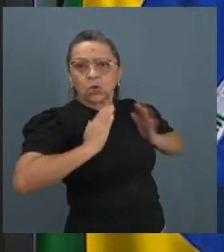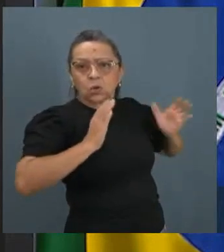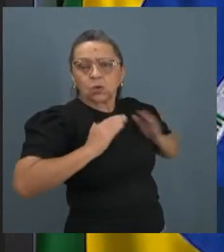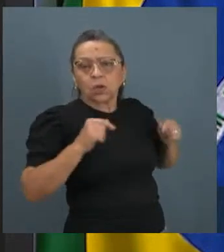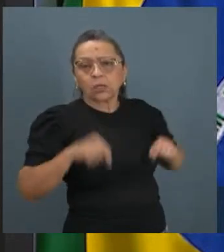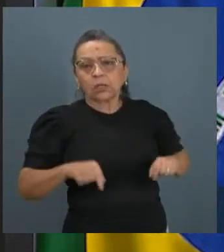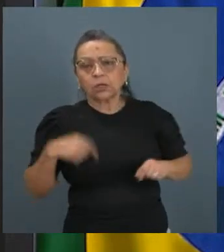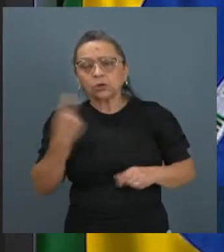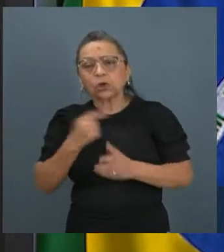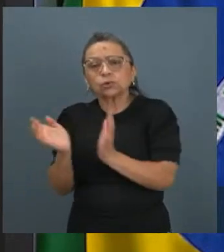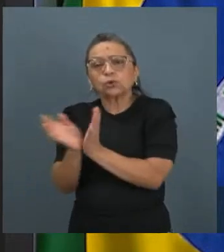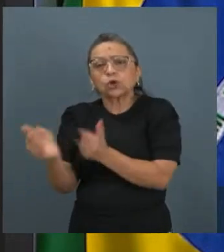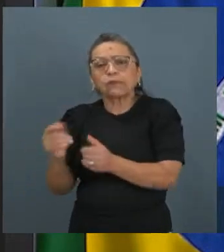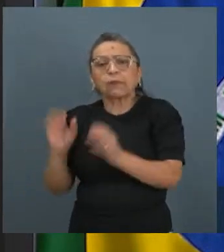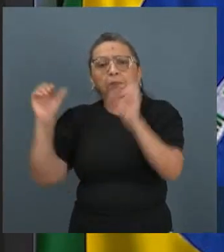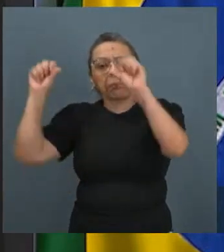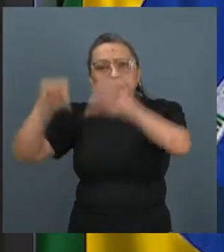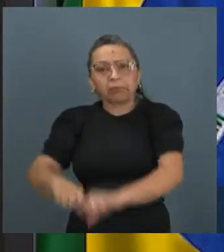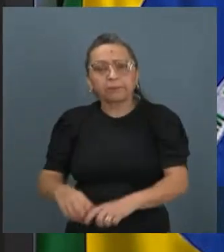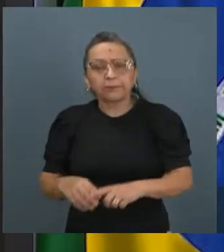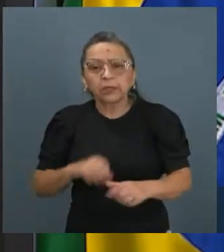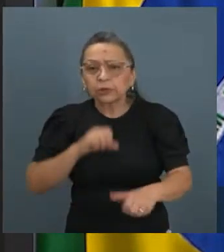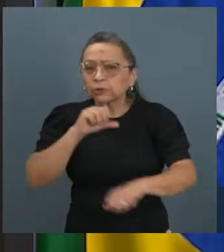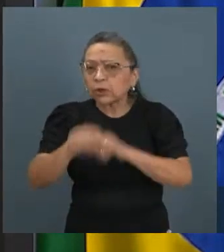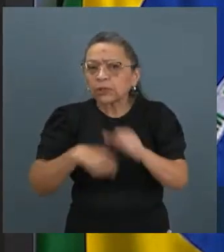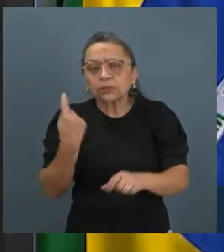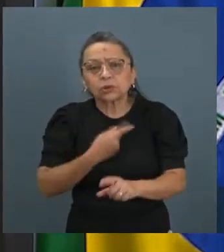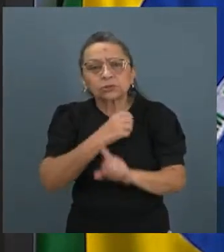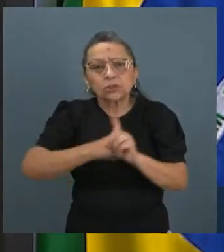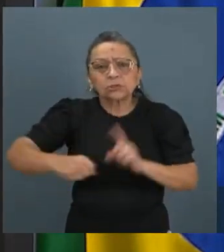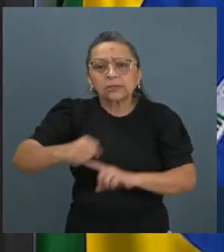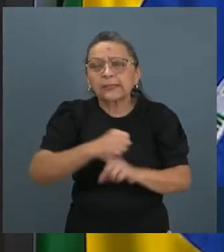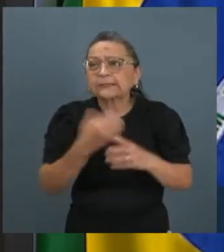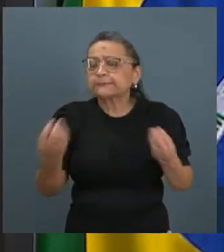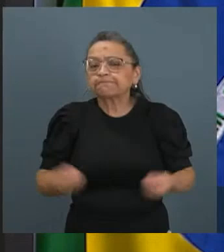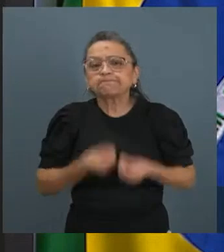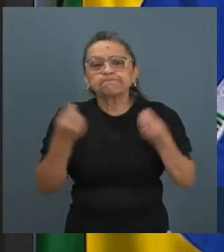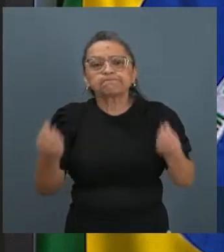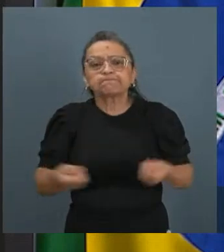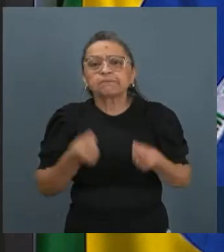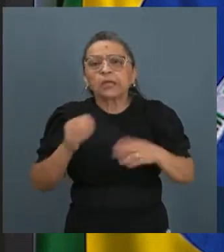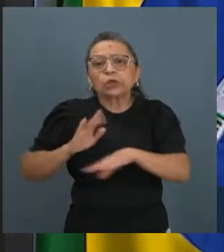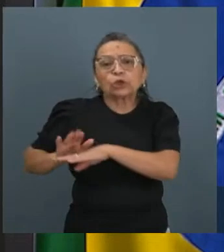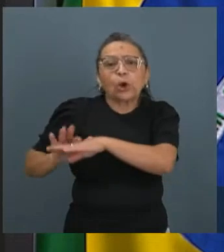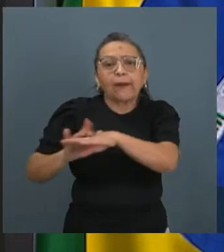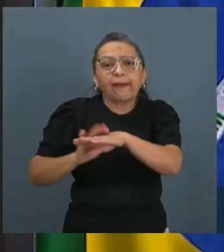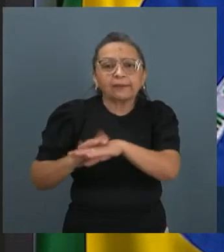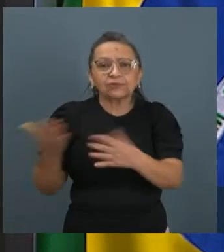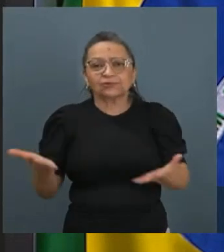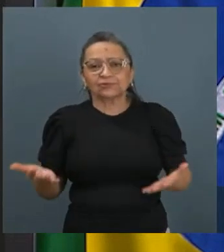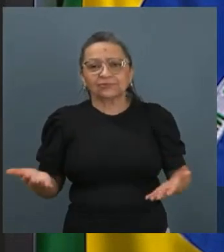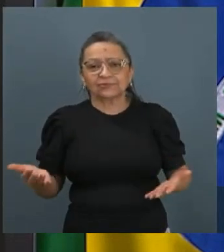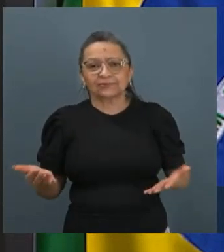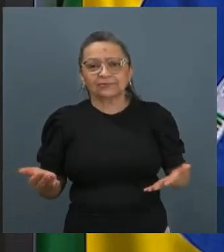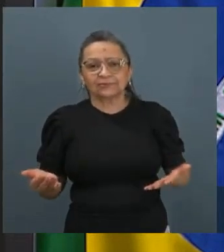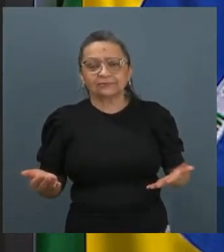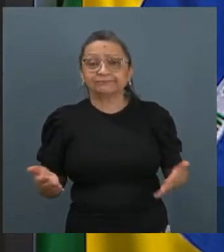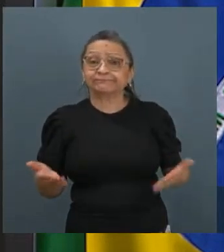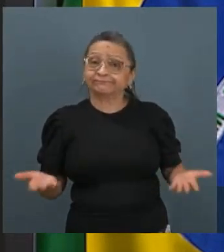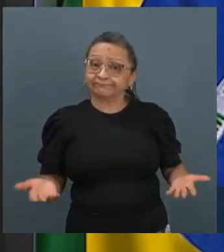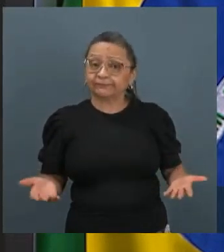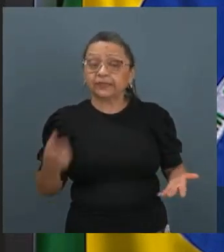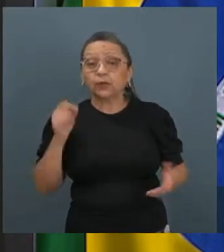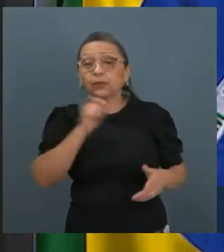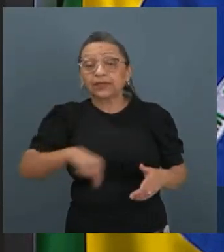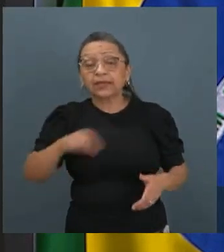acabando com a nossa juventude, tornando a nossa sociedade uma sociedade adoecida. Então,